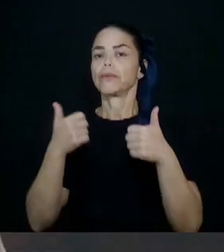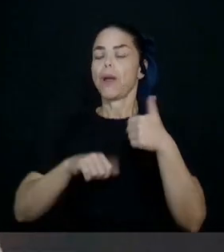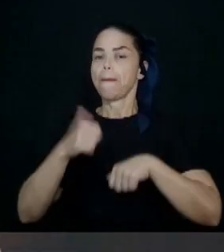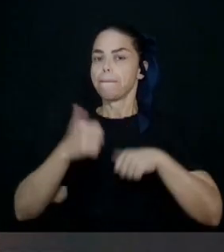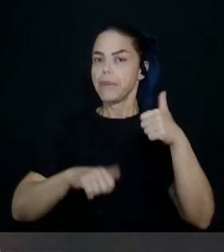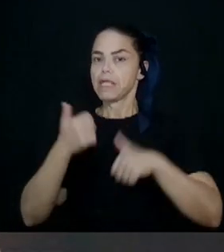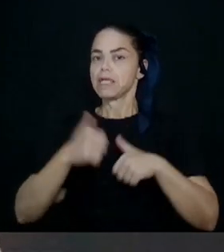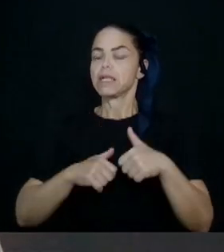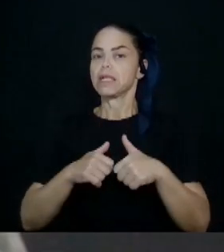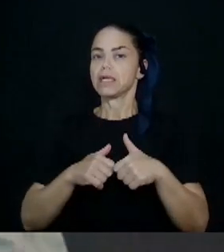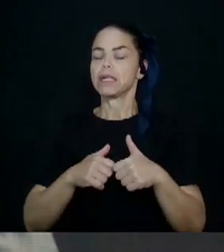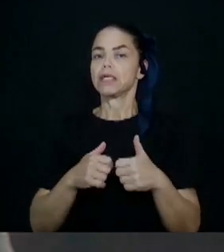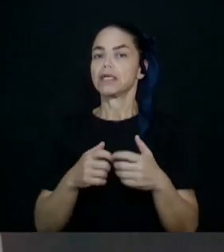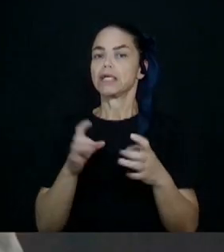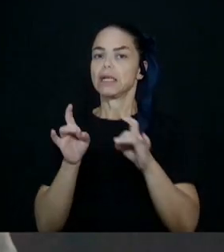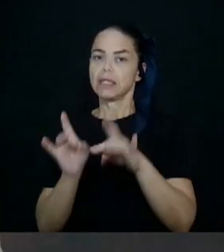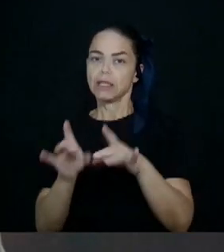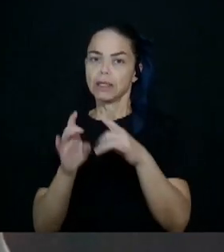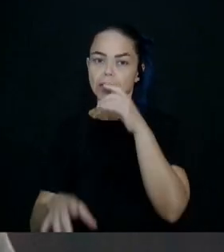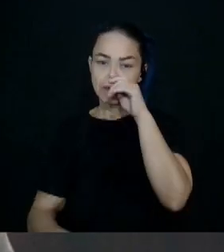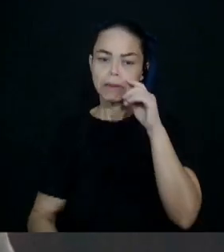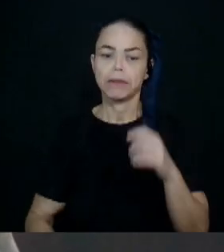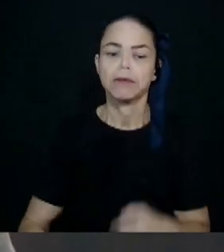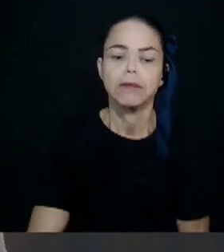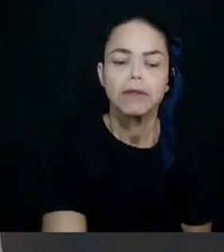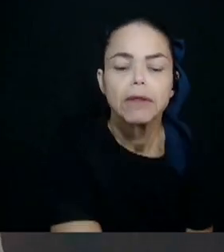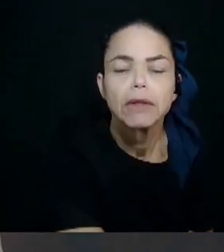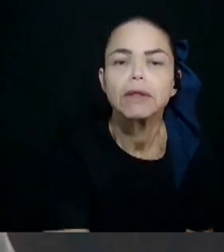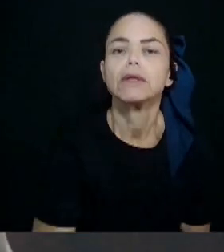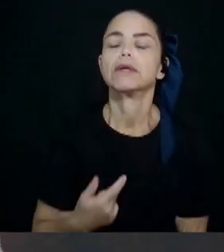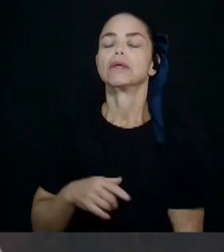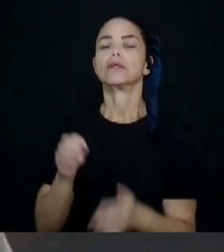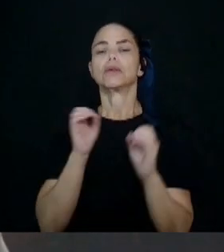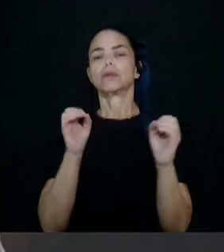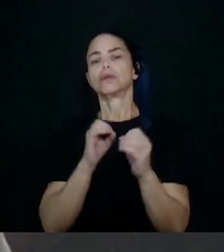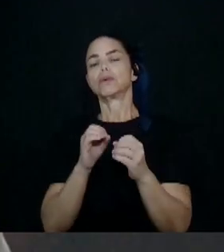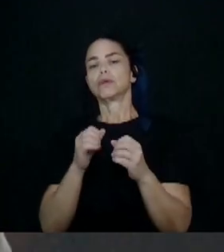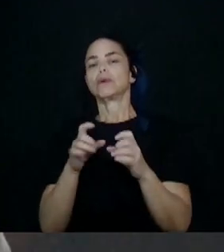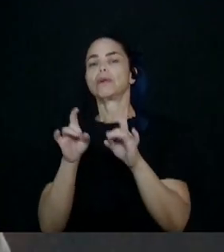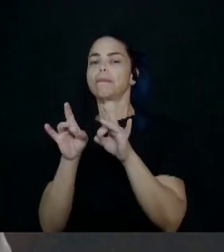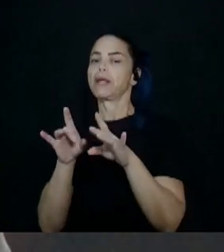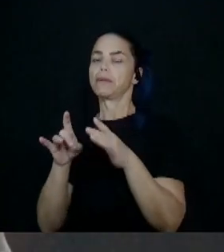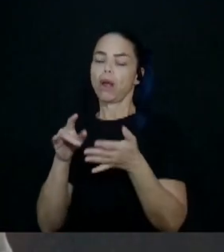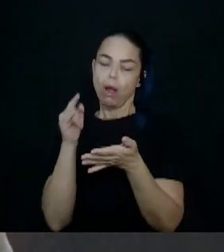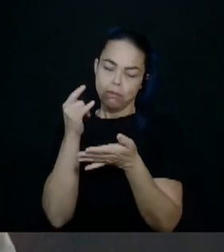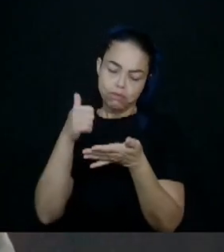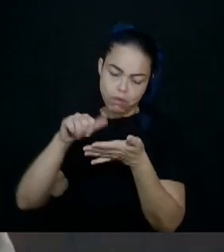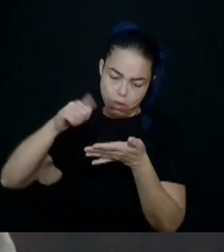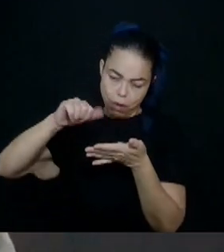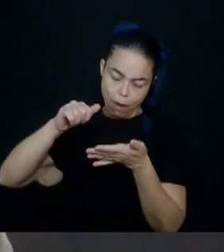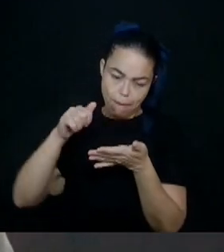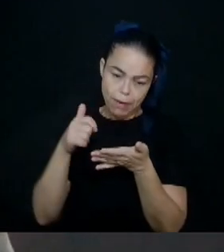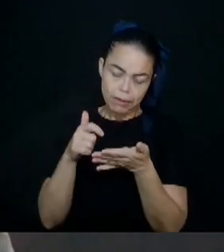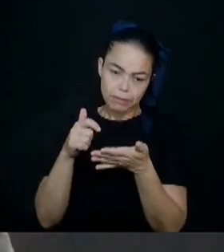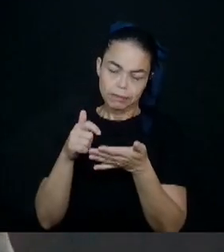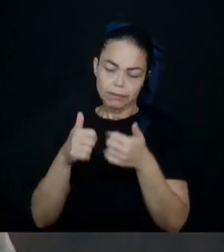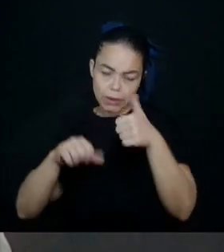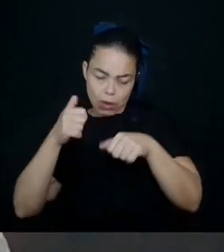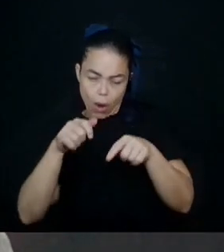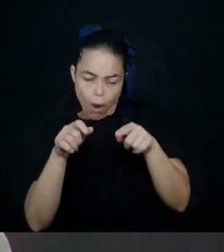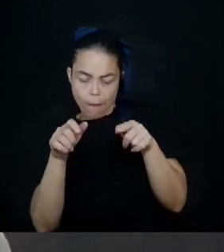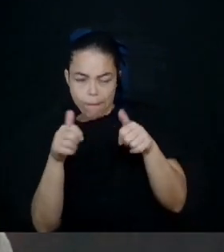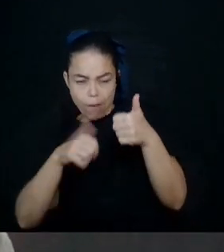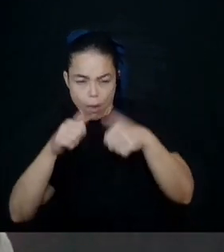avaliação psicológica, por favor, dar esse nome, mas nada contra também falar psicotécnico. Mas, assim, avaliação psicológica da qual nós vamos estar